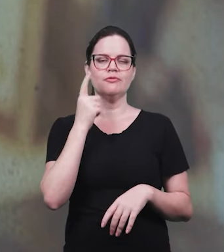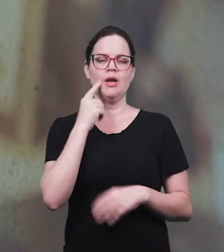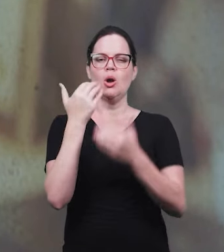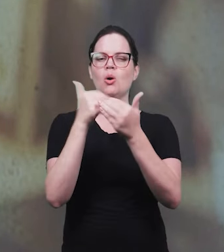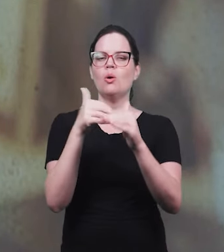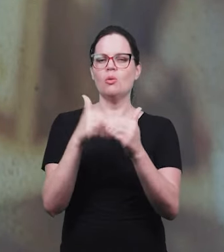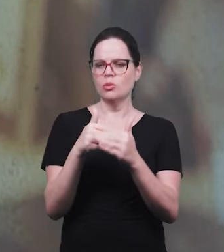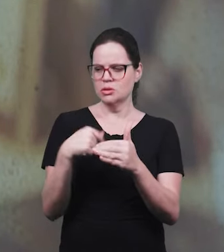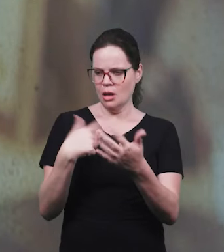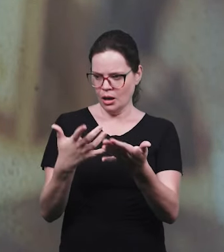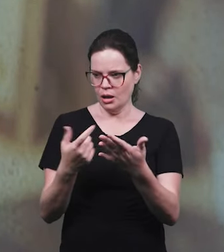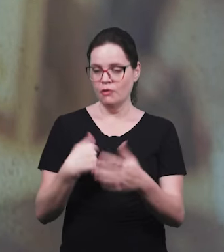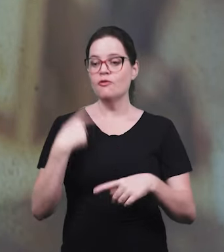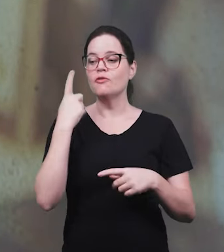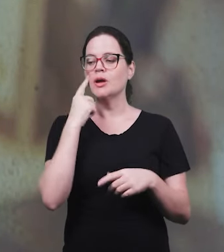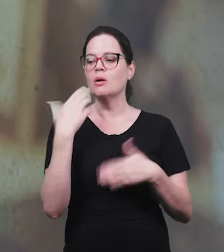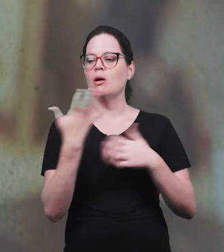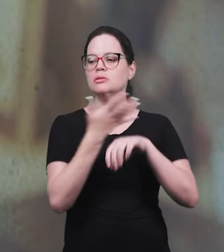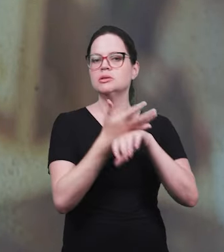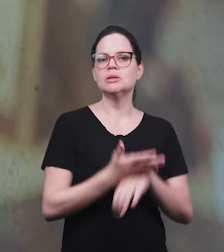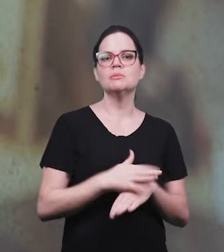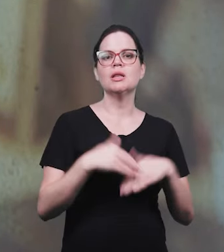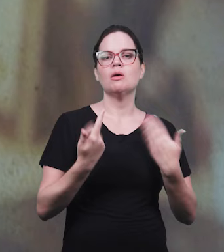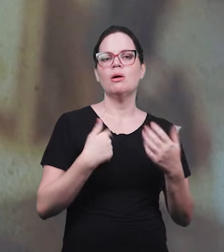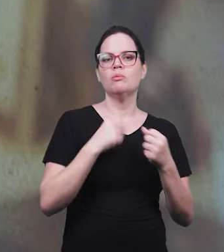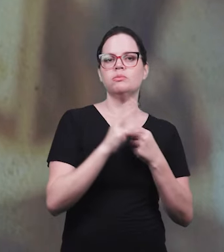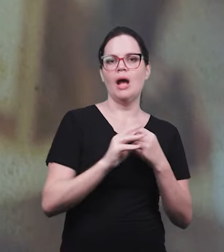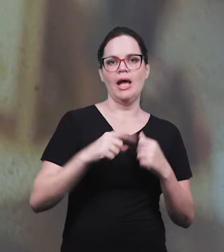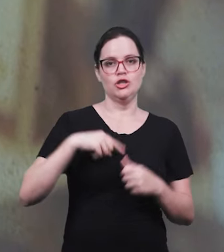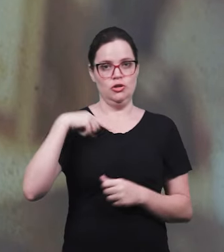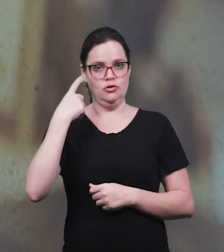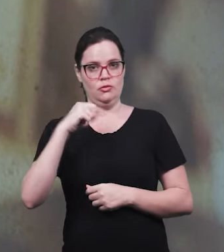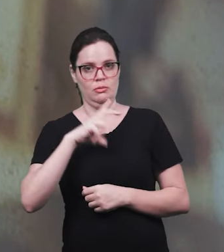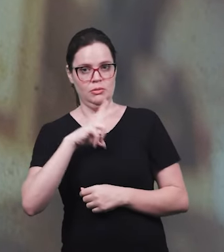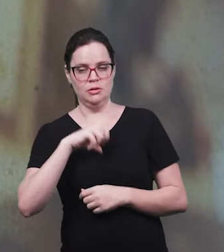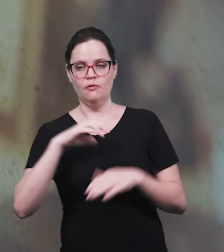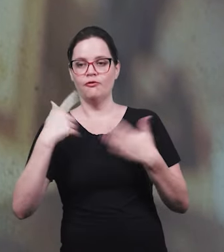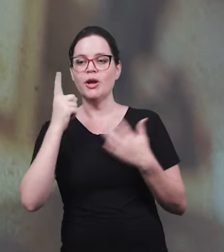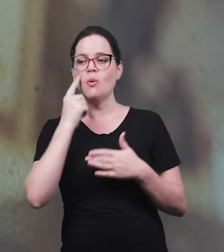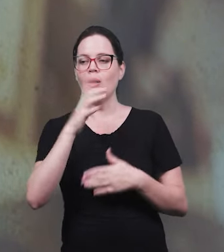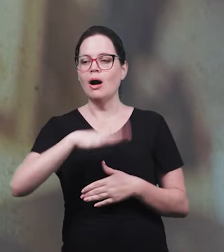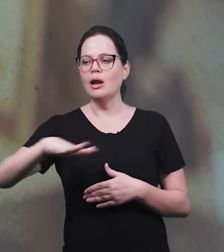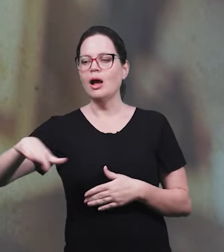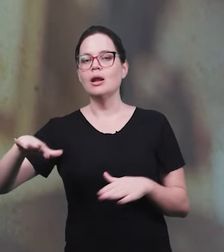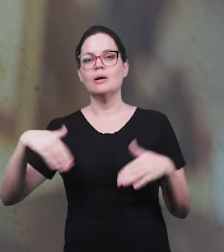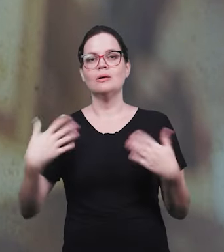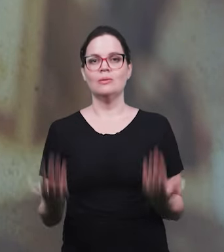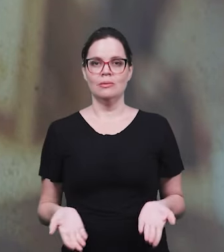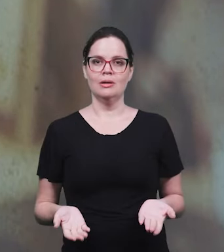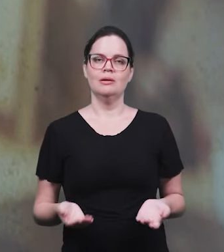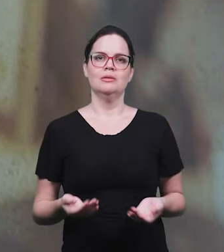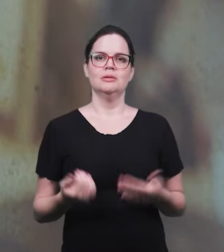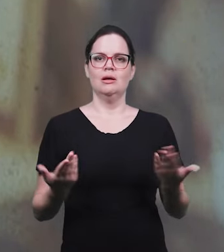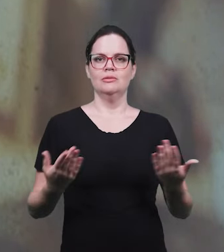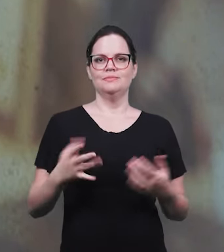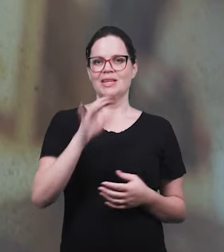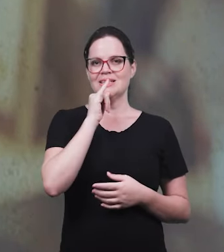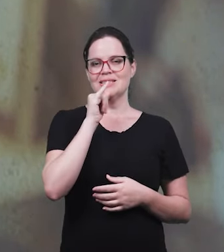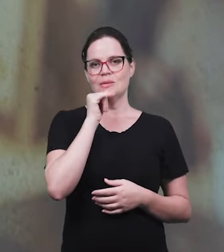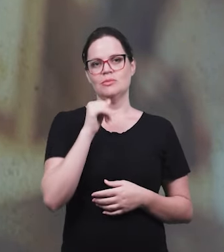matérias, qual que é o concurso? É advocacia. Então, qual é a advocacia? Então, não espere porque o curso de Direito são